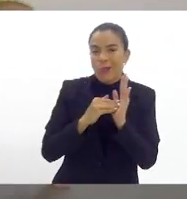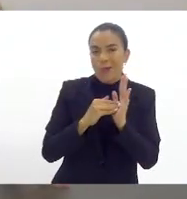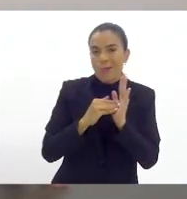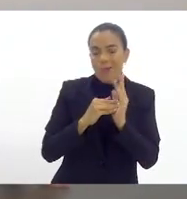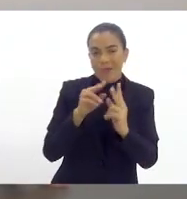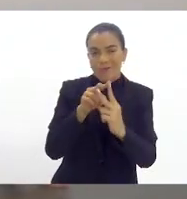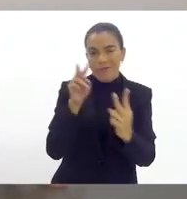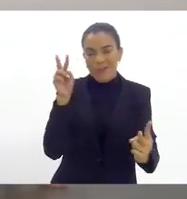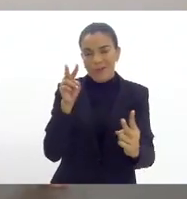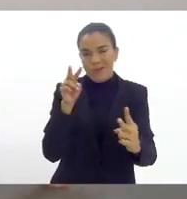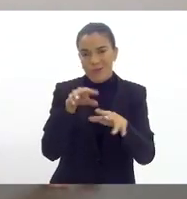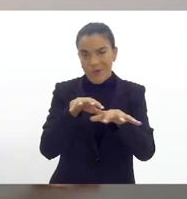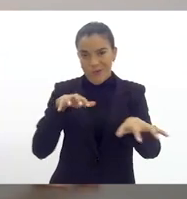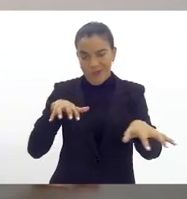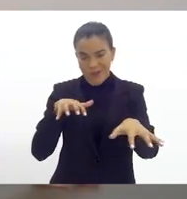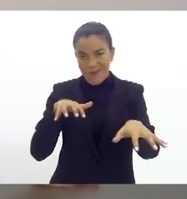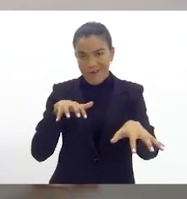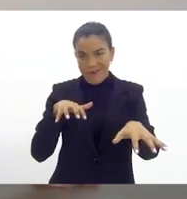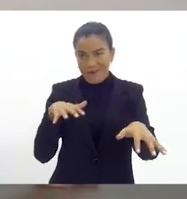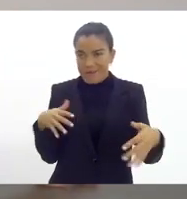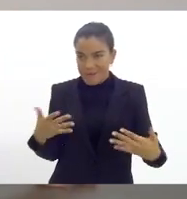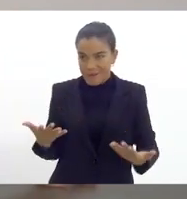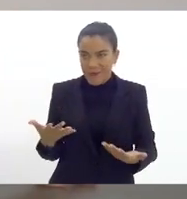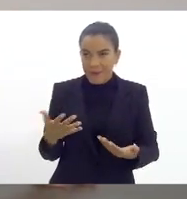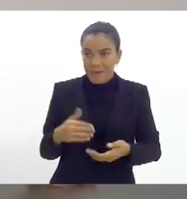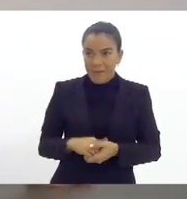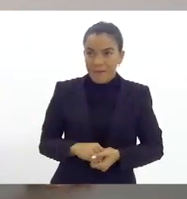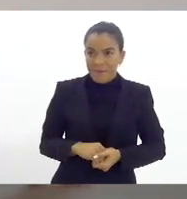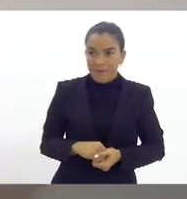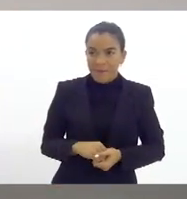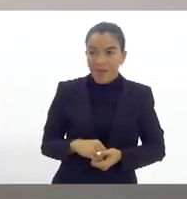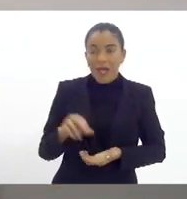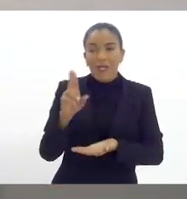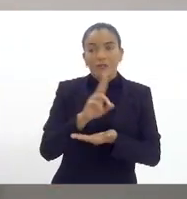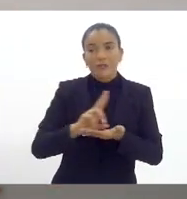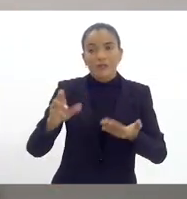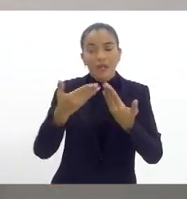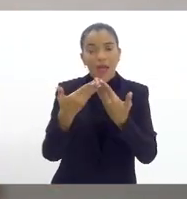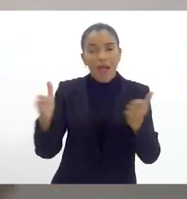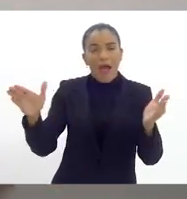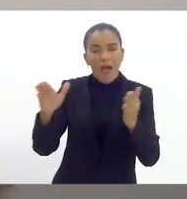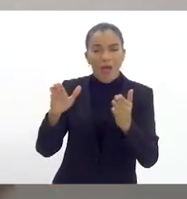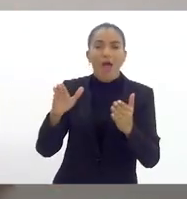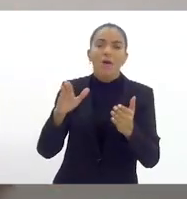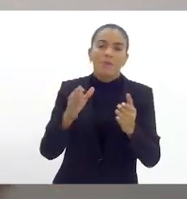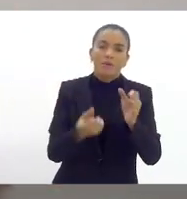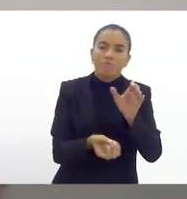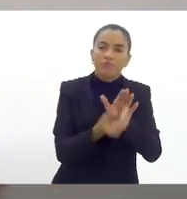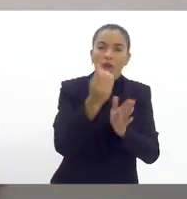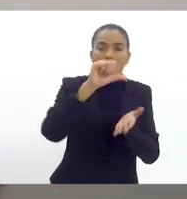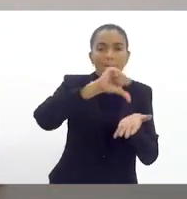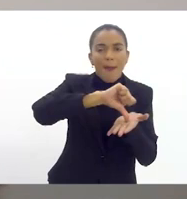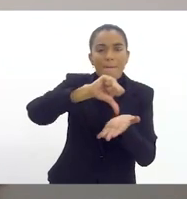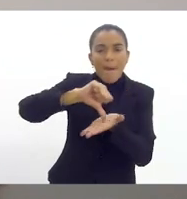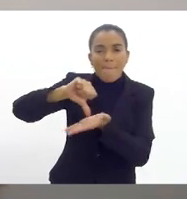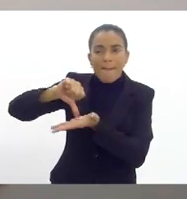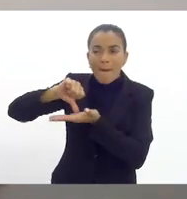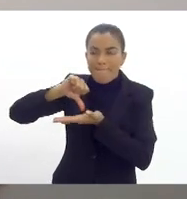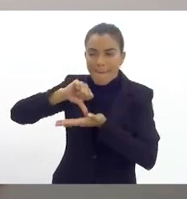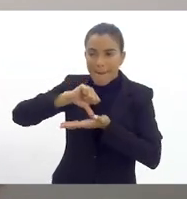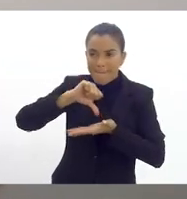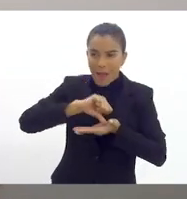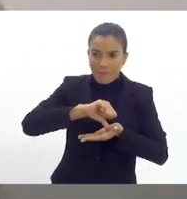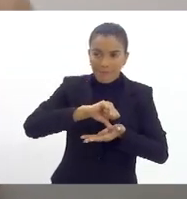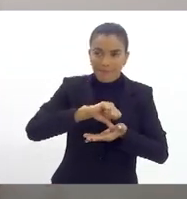problema né as Universidades elas Elas abrem unidade E aí é que entra o problema disso de de